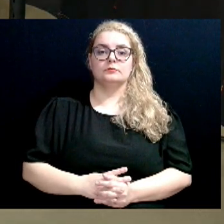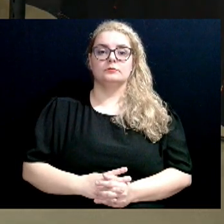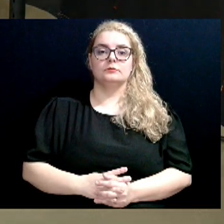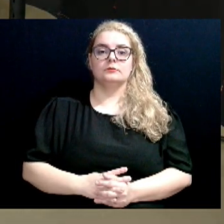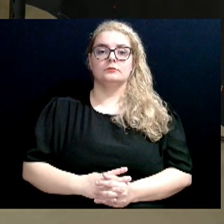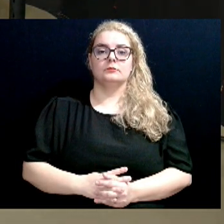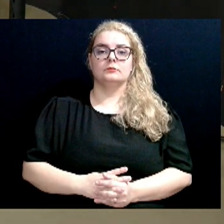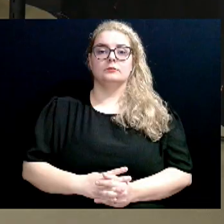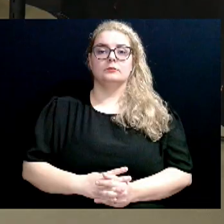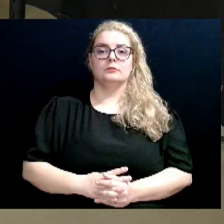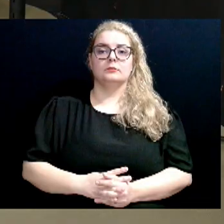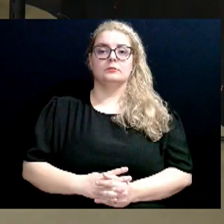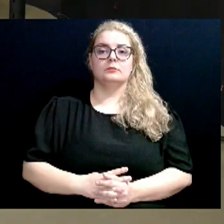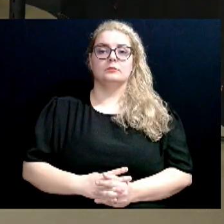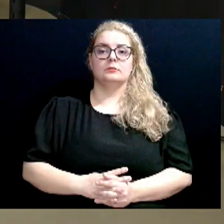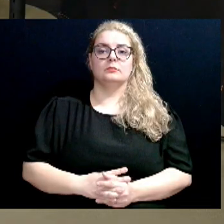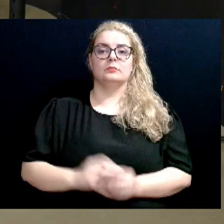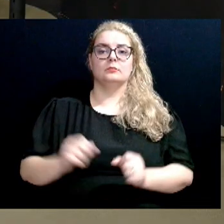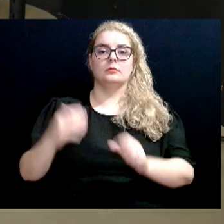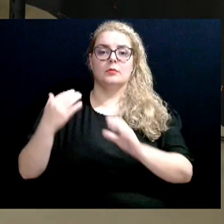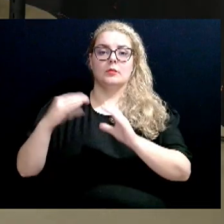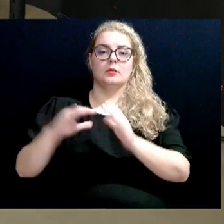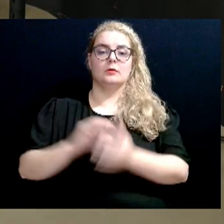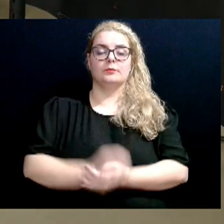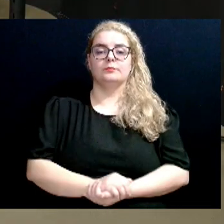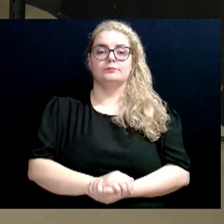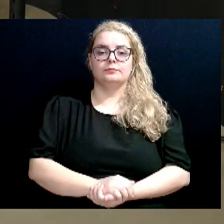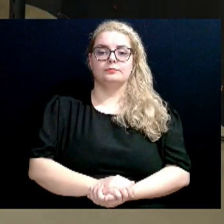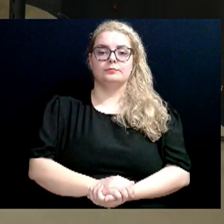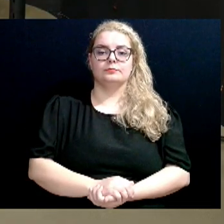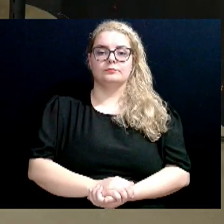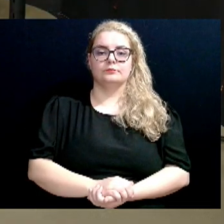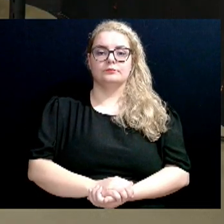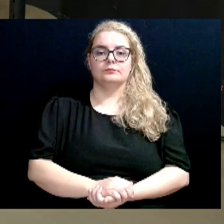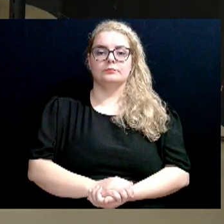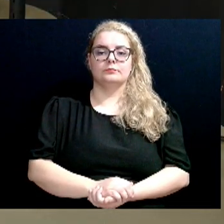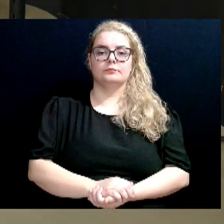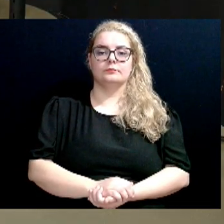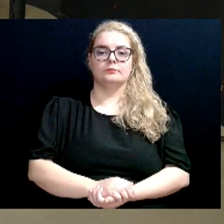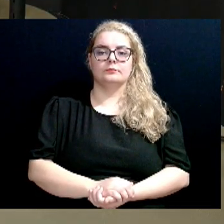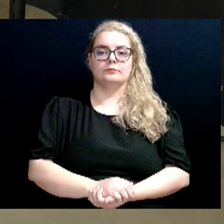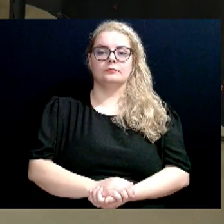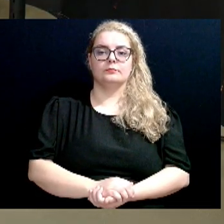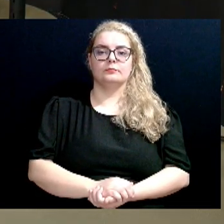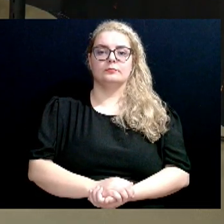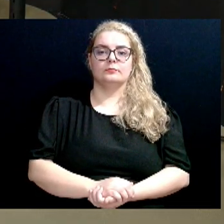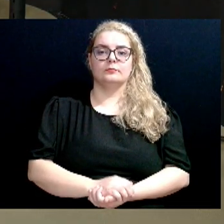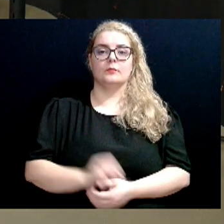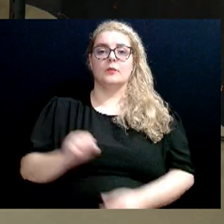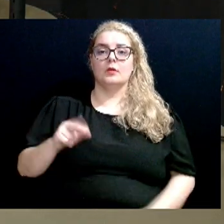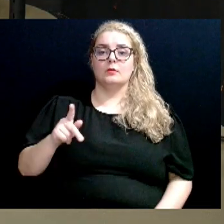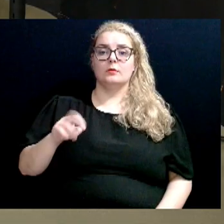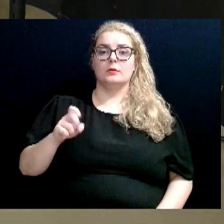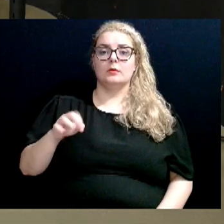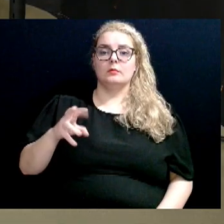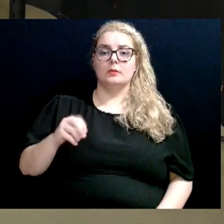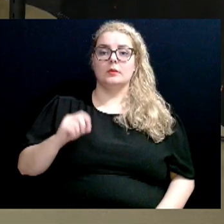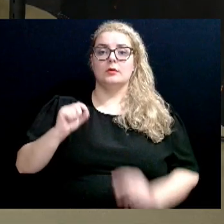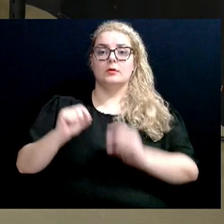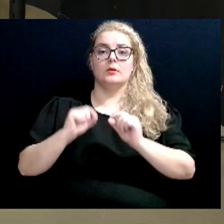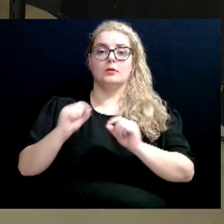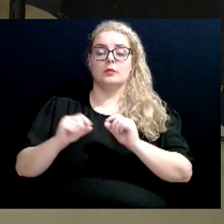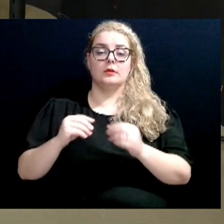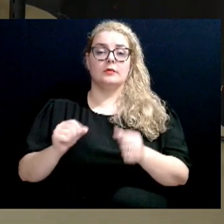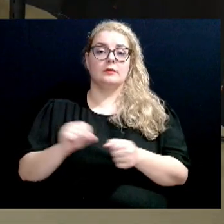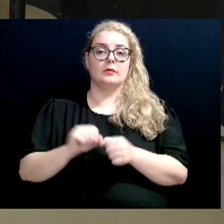Pode colocar na tela, estamos falando de suplementos, né? É excesso, né? Como é que a gente faz para poder alinhar tudo isso? A